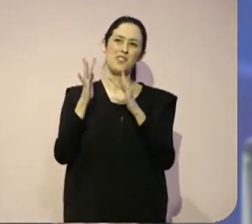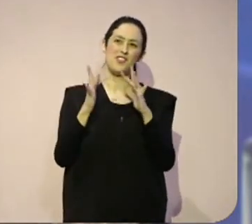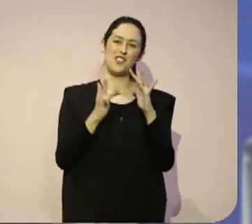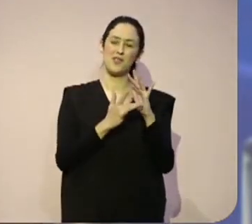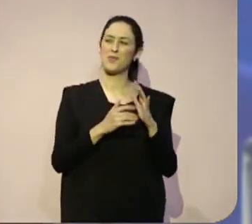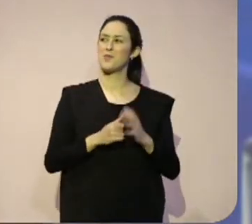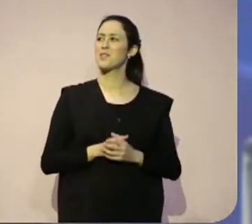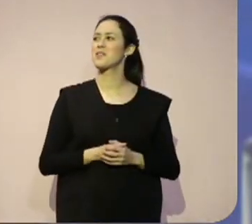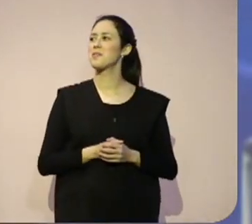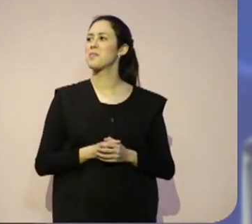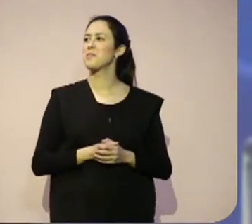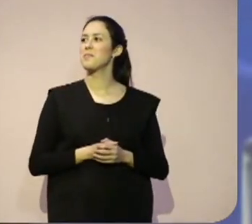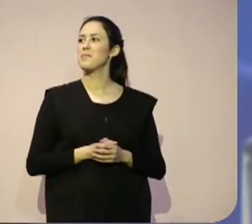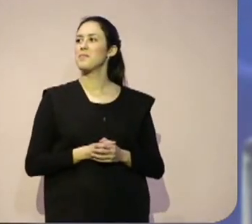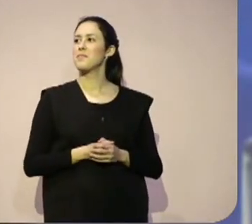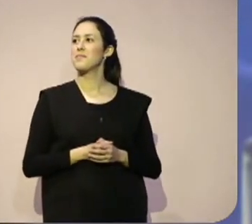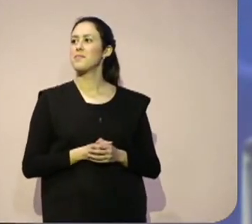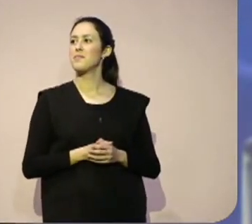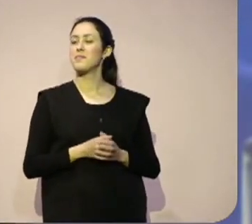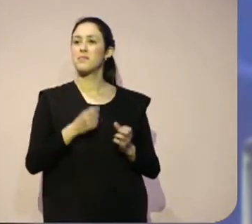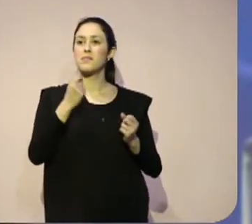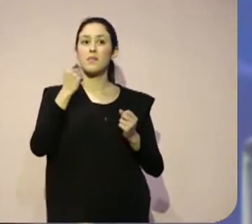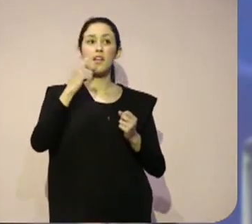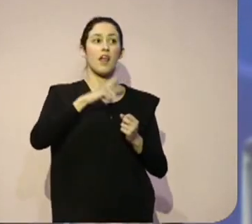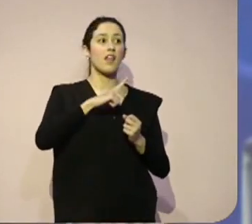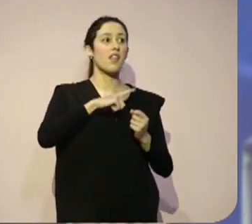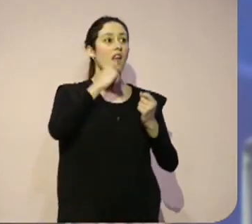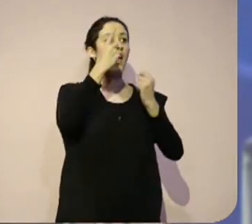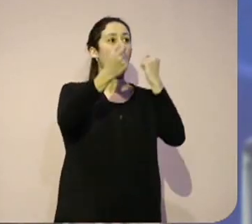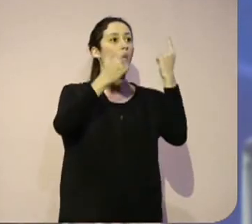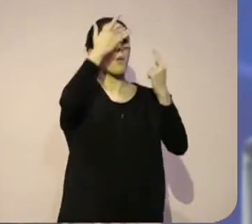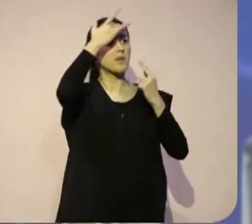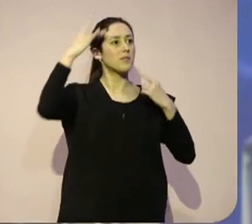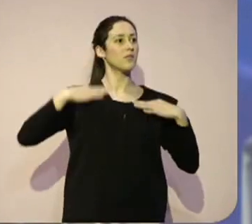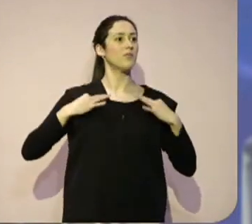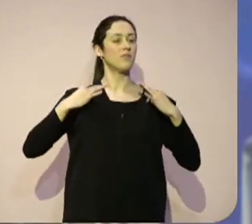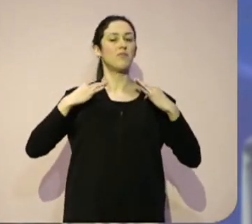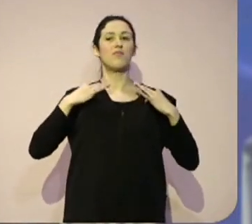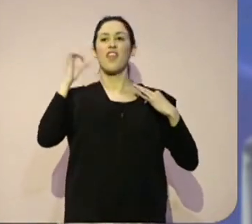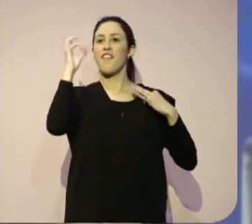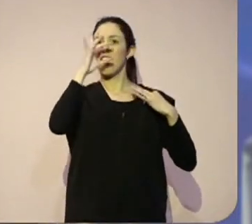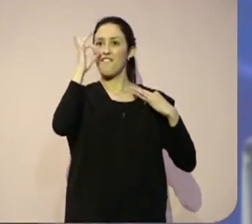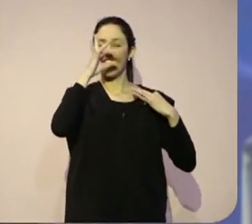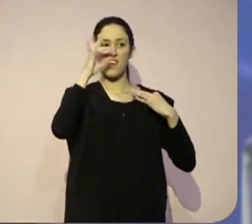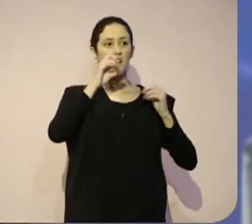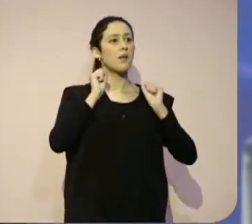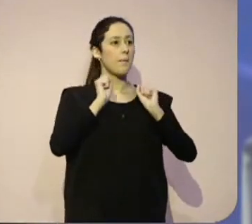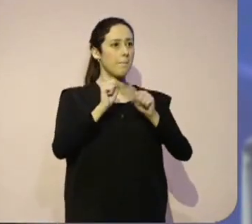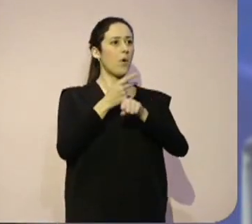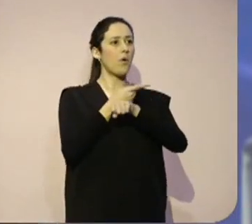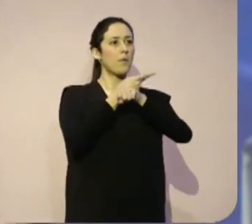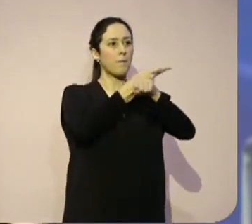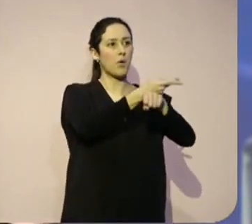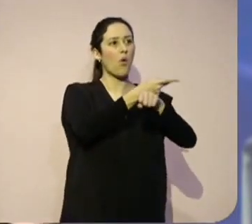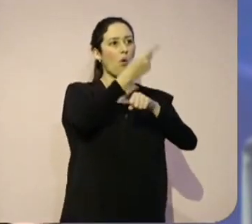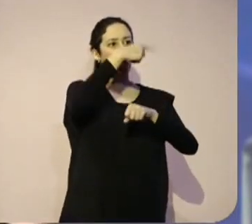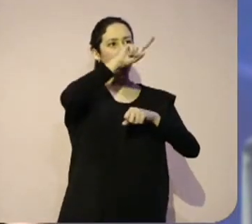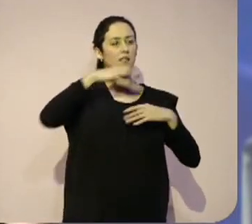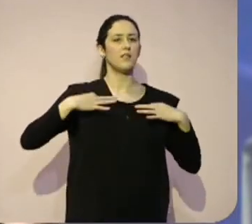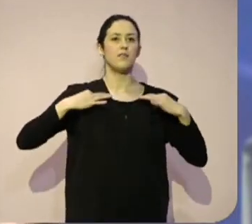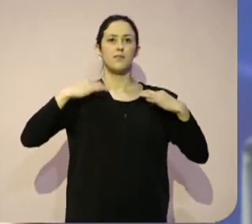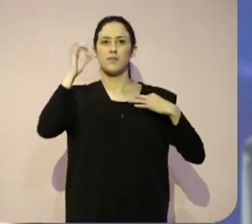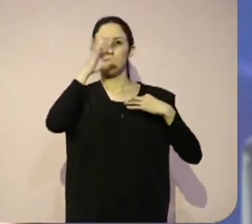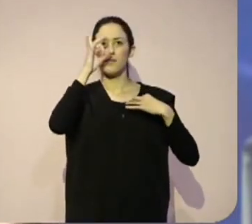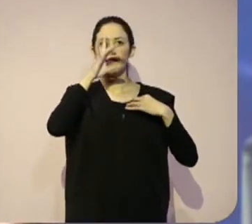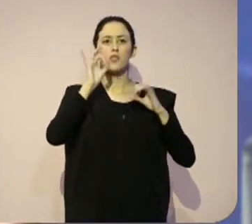temos algumas pessoas que estão de verde. Depois eu queria que vocês procurassem as pessoas que estão de verde. Eles vão só pegar